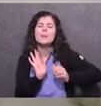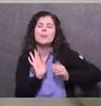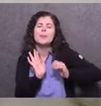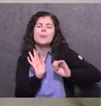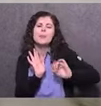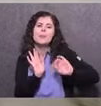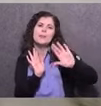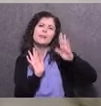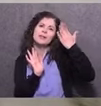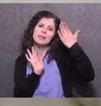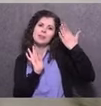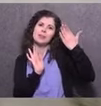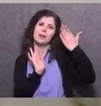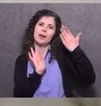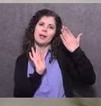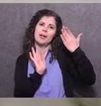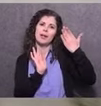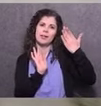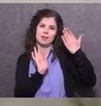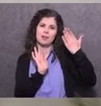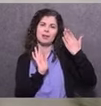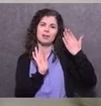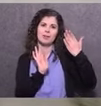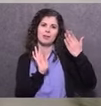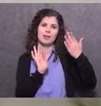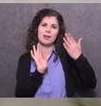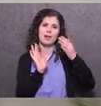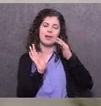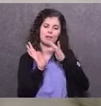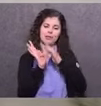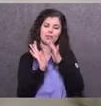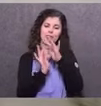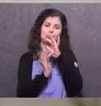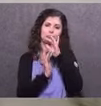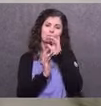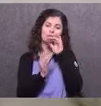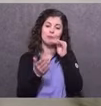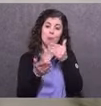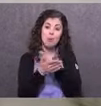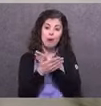o mistério da morte e a ressurreição de Jesus.